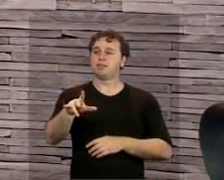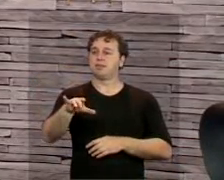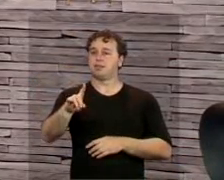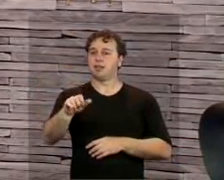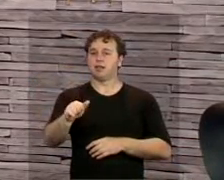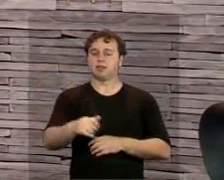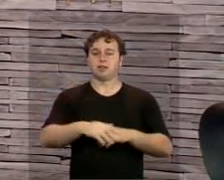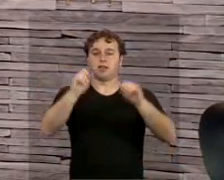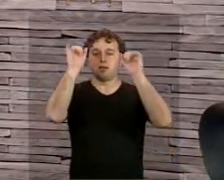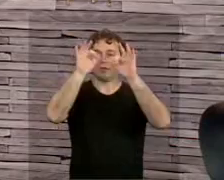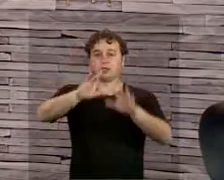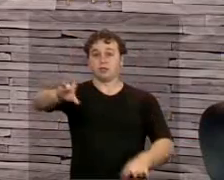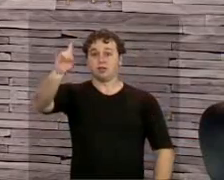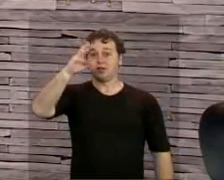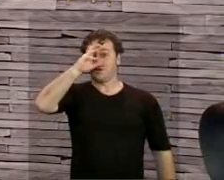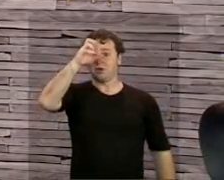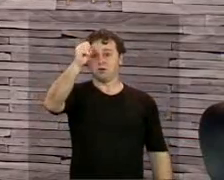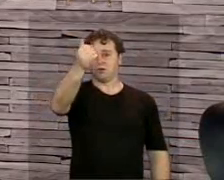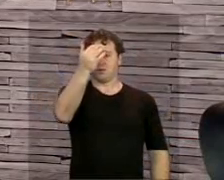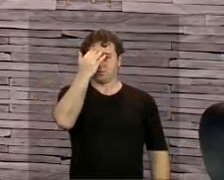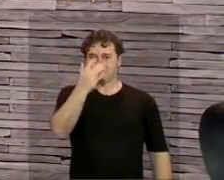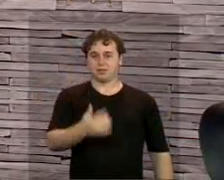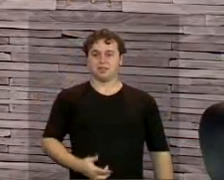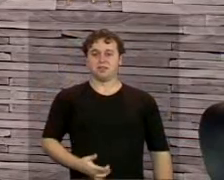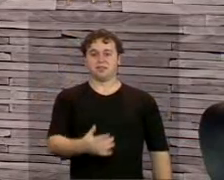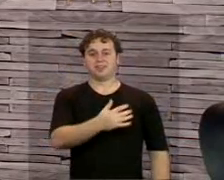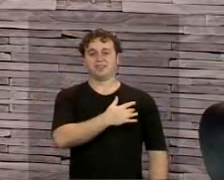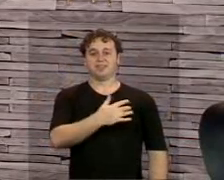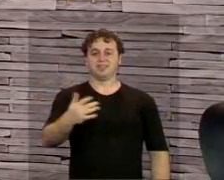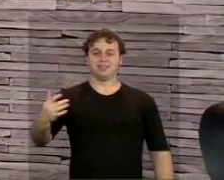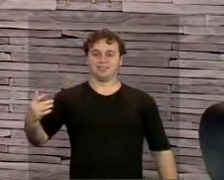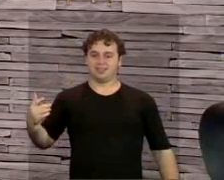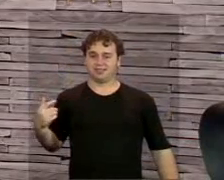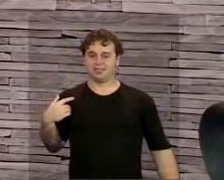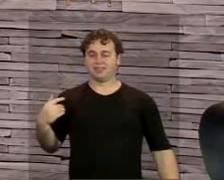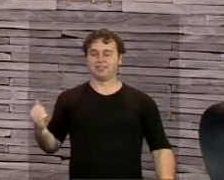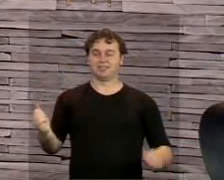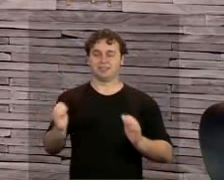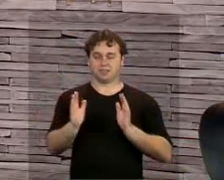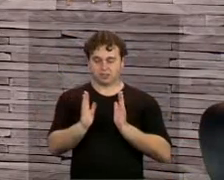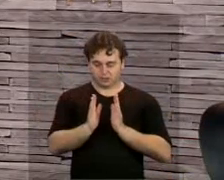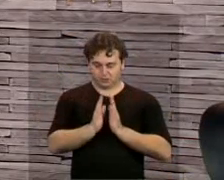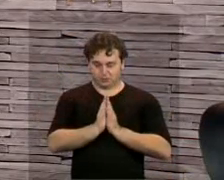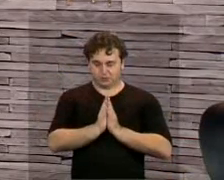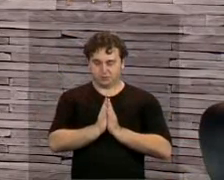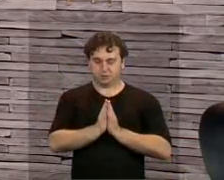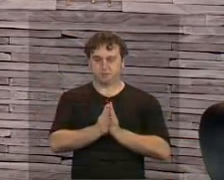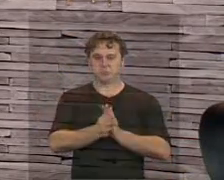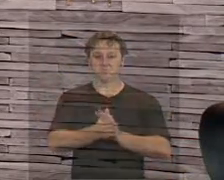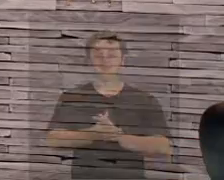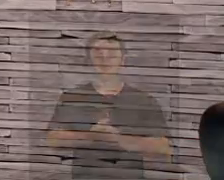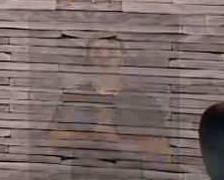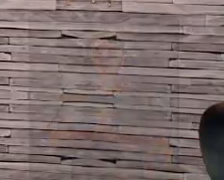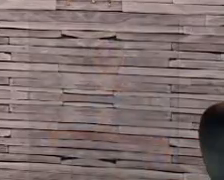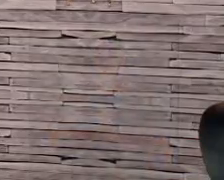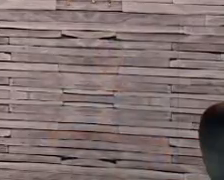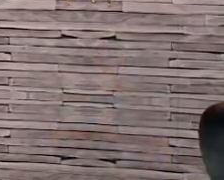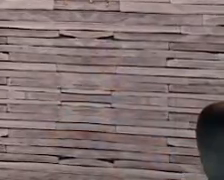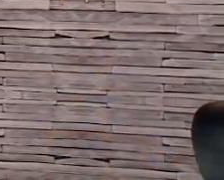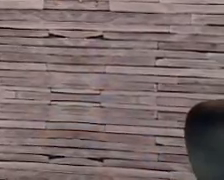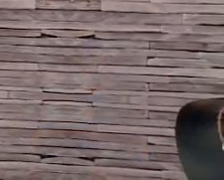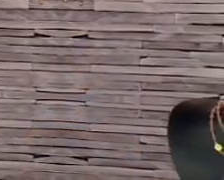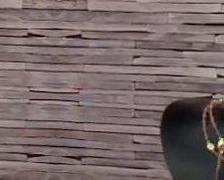família a bênção de Deus Todo-Poderoso, em nome do Pai, e do Filho, e do Espírito Santo.